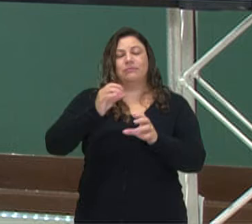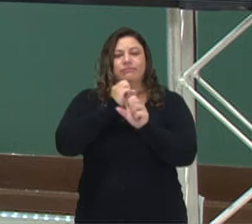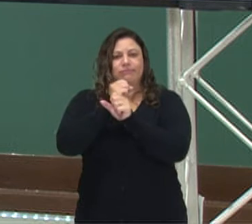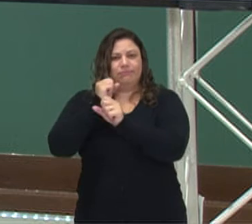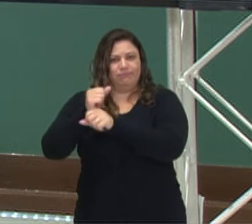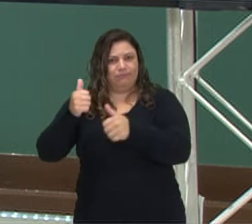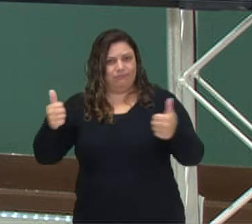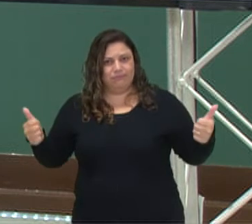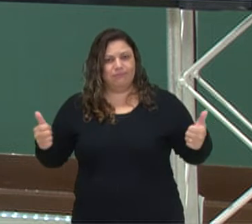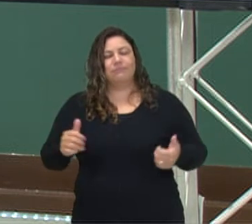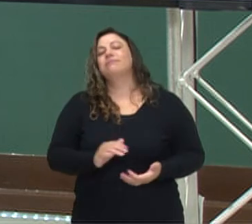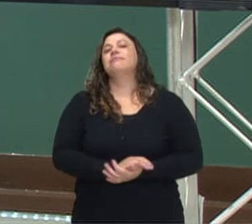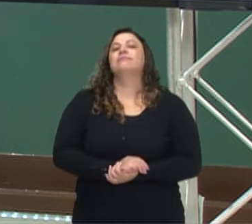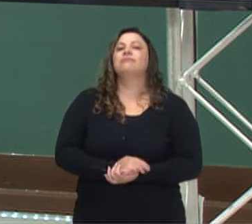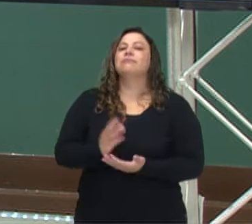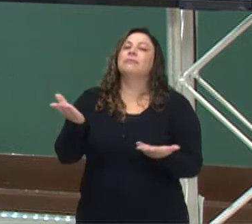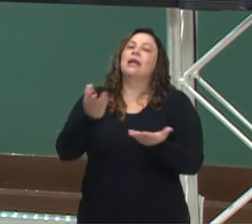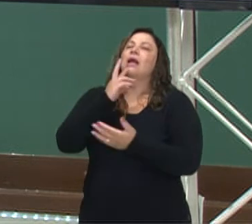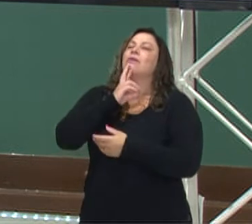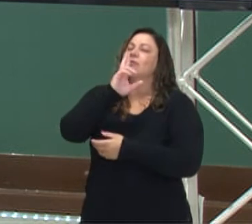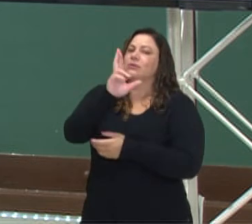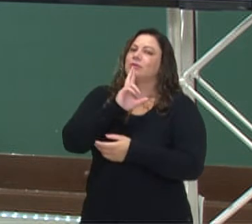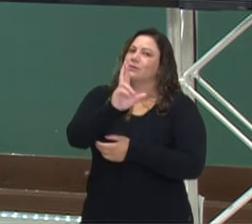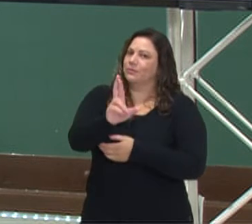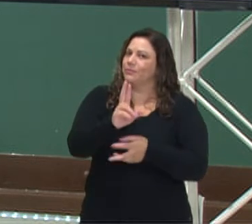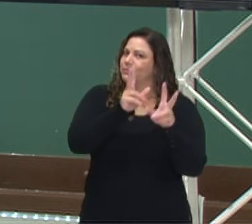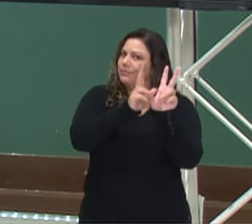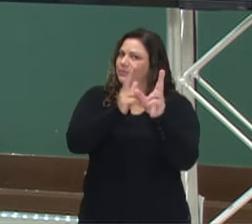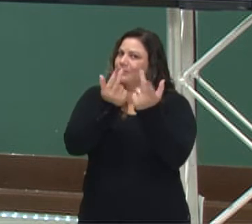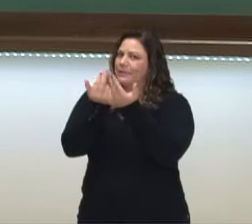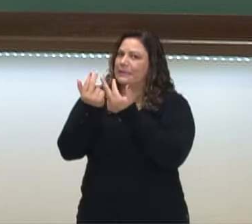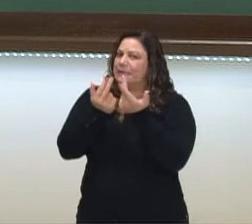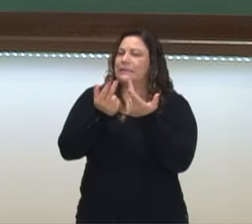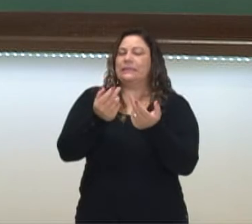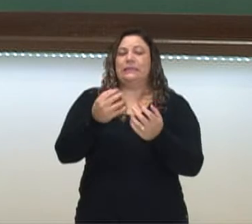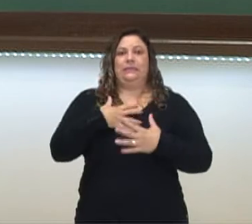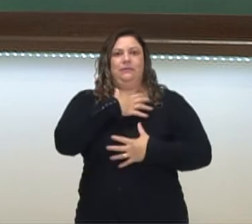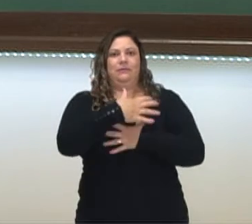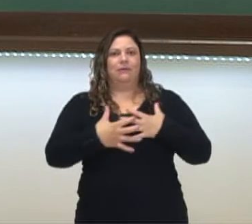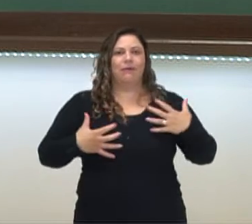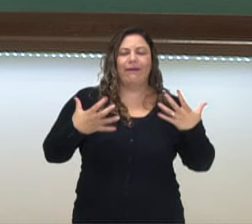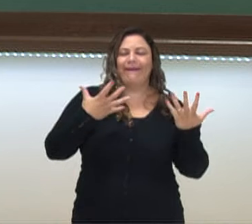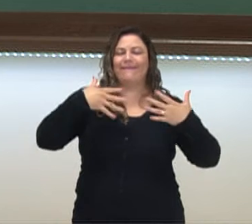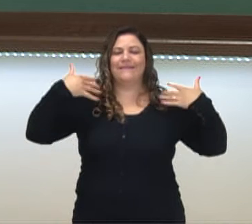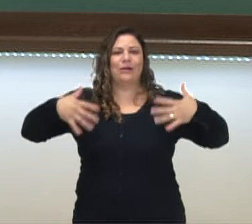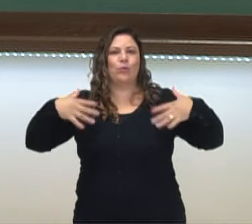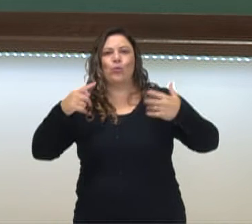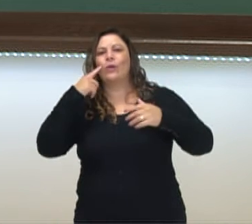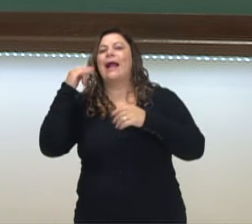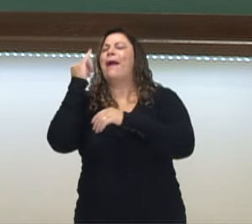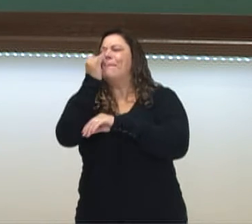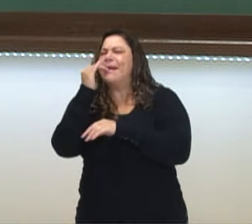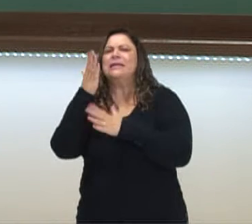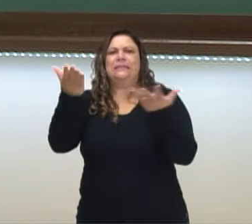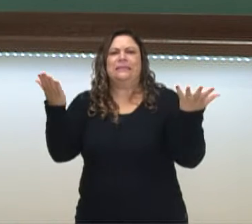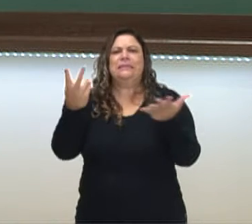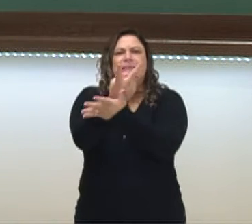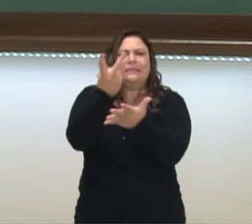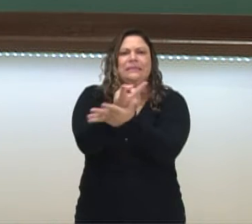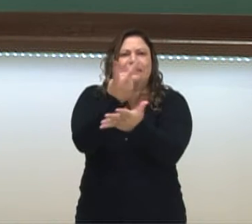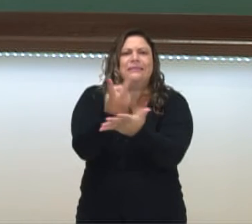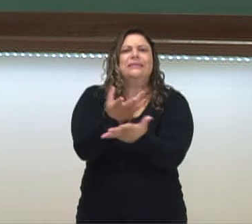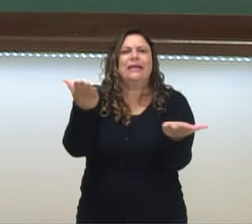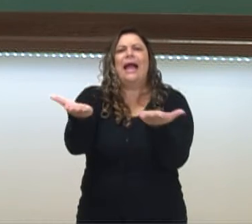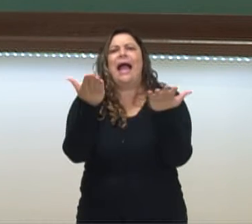Tá bom? Então agora os nossos resultados estão iguais. Eu sei que você ficou super desesperado aí, tentando me dizer que o expoente estava errado, o professor tinha escrito